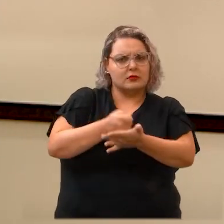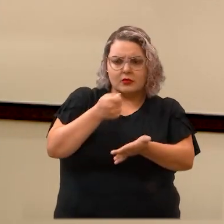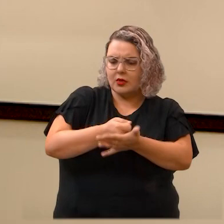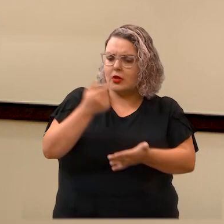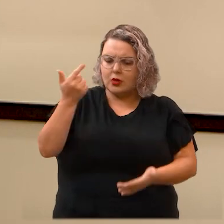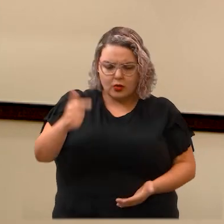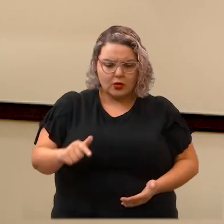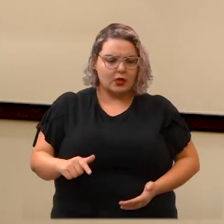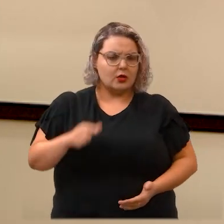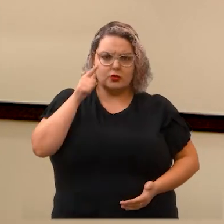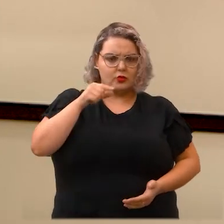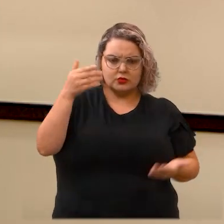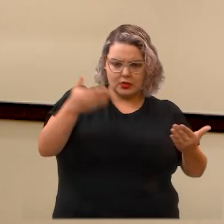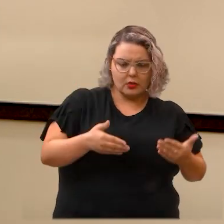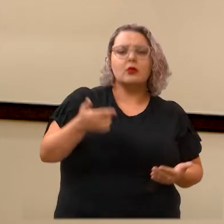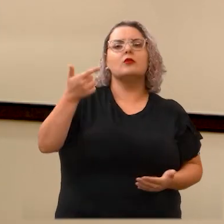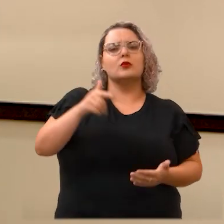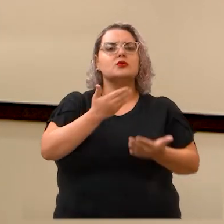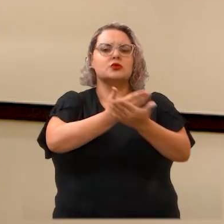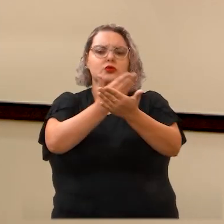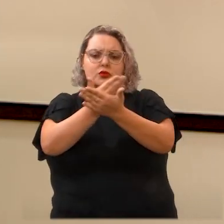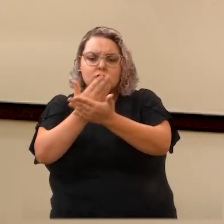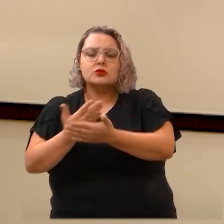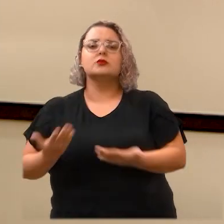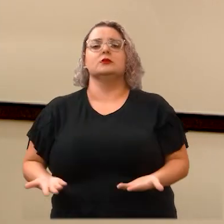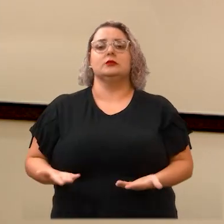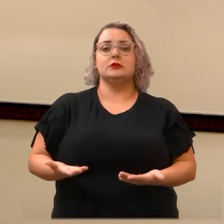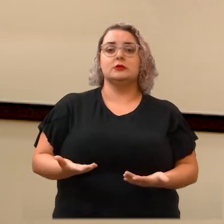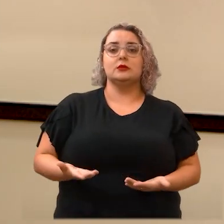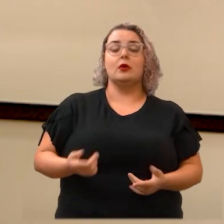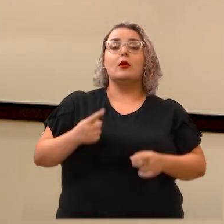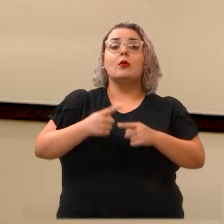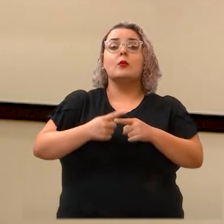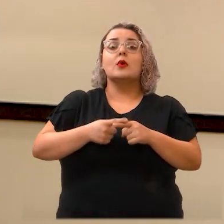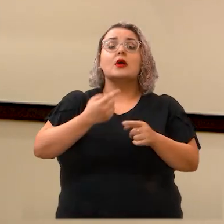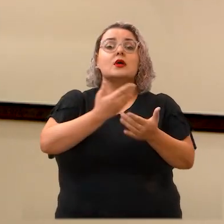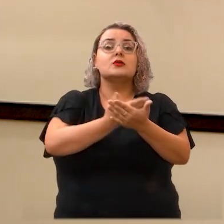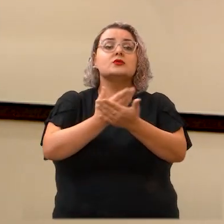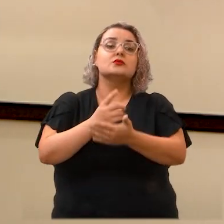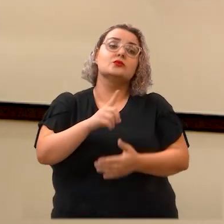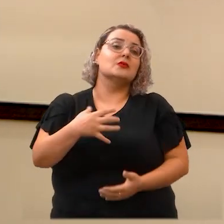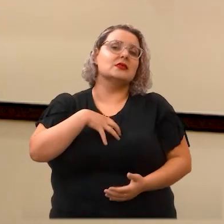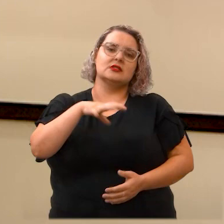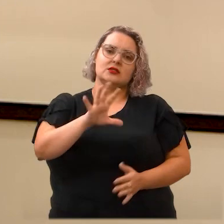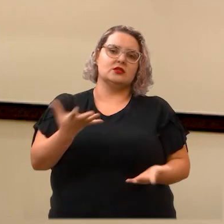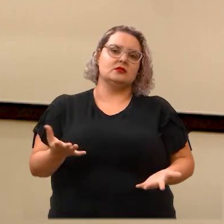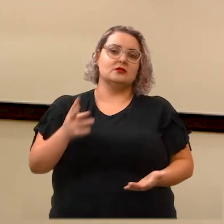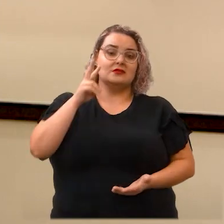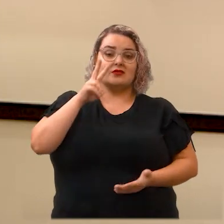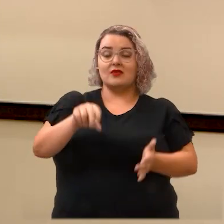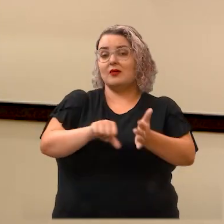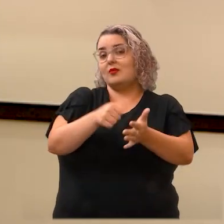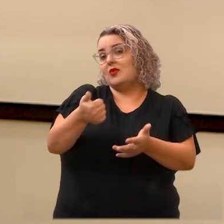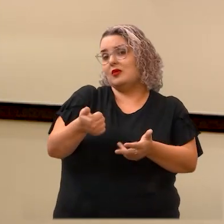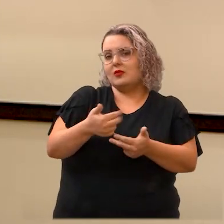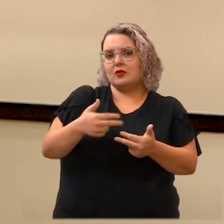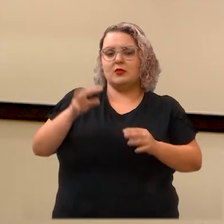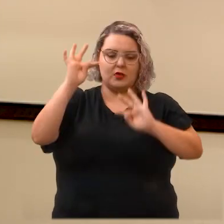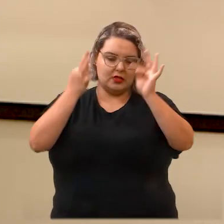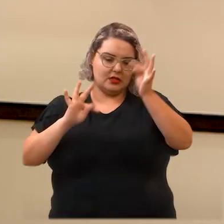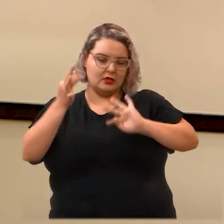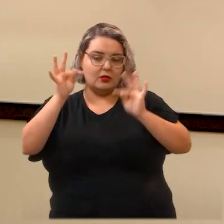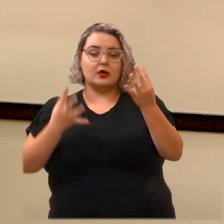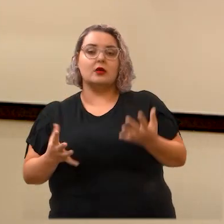perseverar Ah não deu dessa vez vou continuar estudando e tal é uma coisa porque estudar não é assim você vê a primeira vez ou alguma